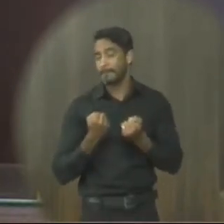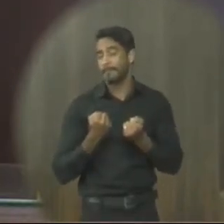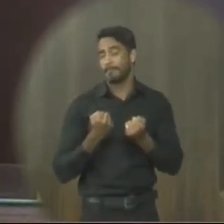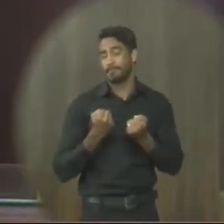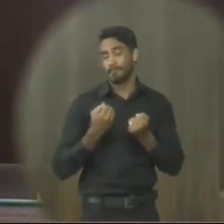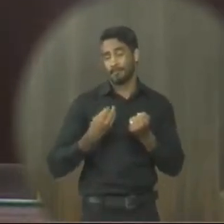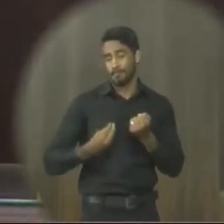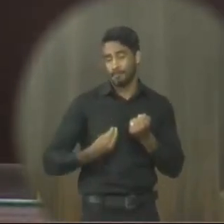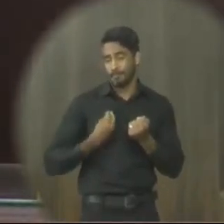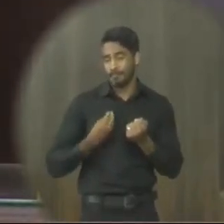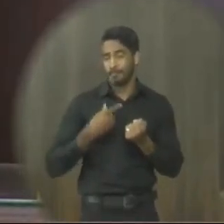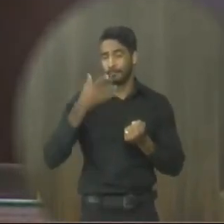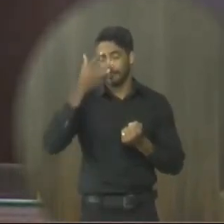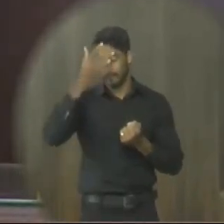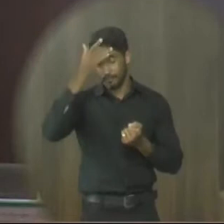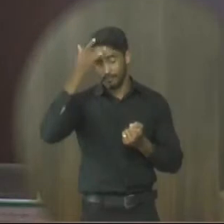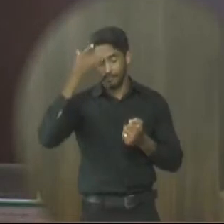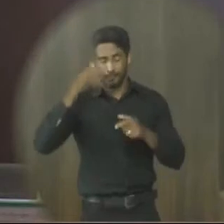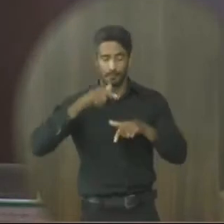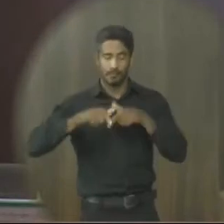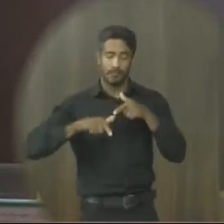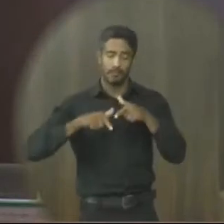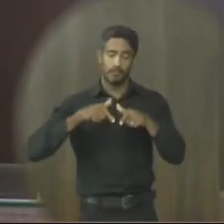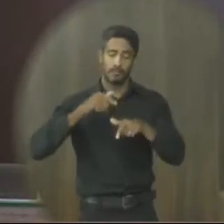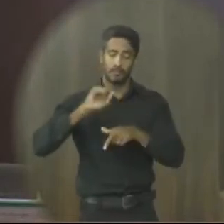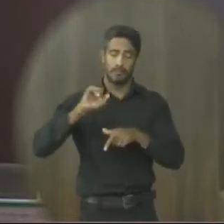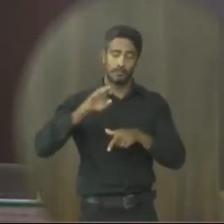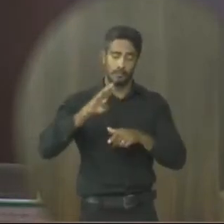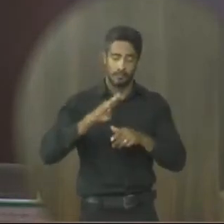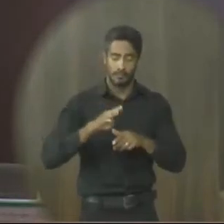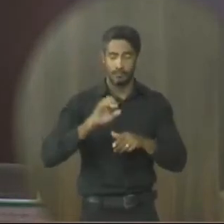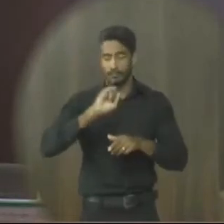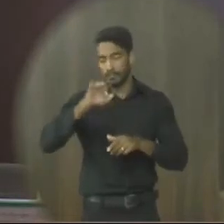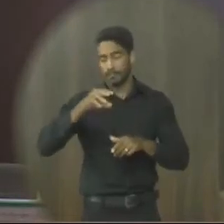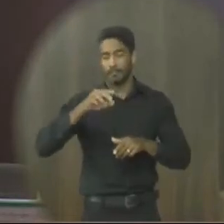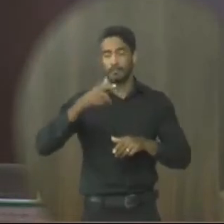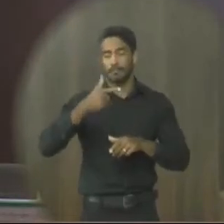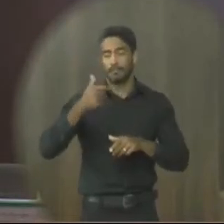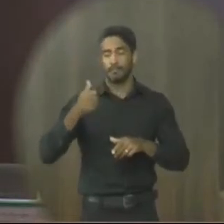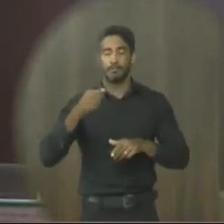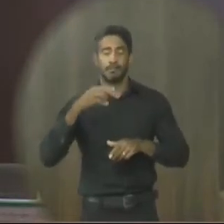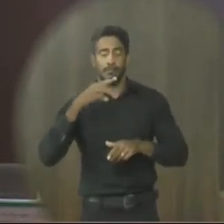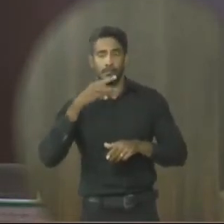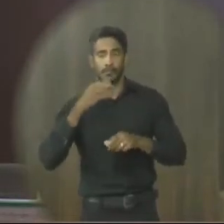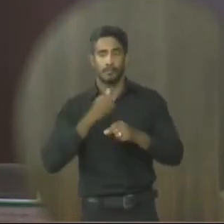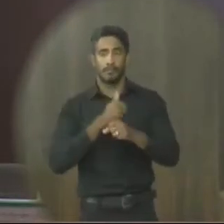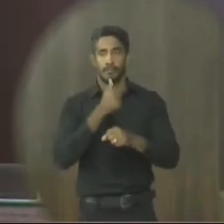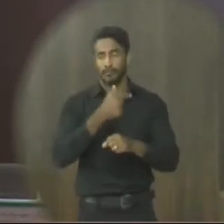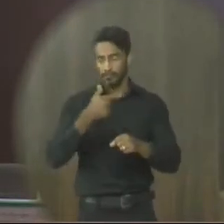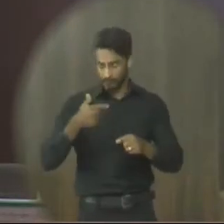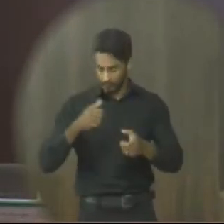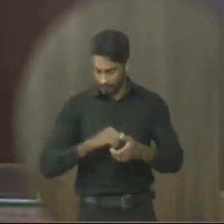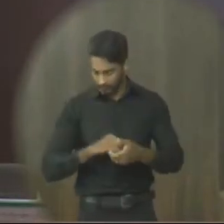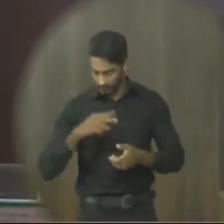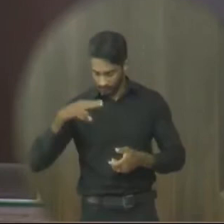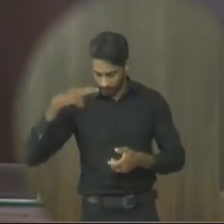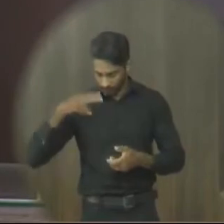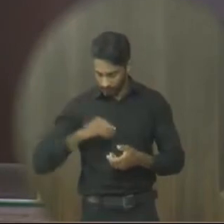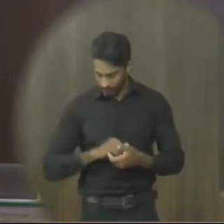dos usuários do serviço. Janaúba, 21 de março de 2022, Adauri Soares Cordeiro,